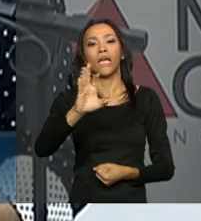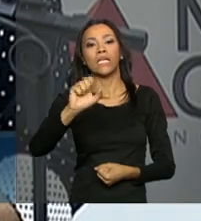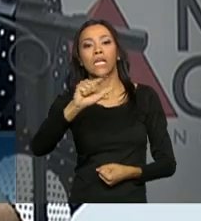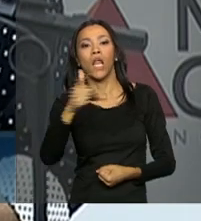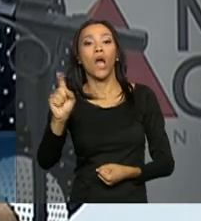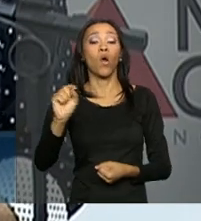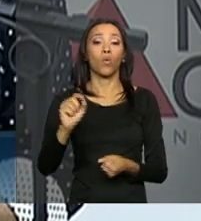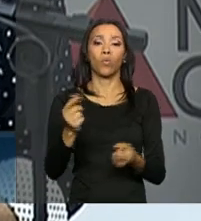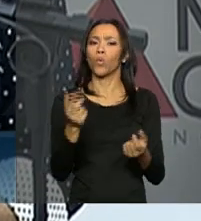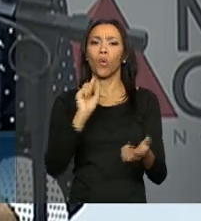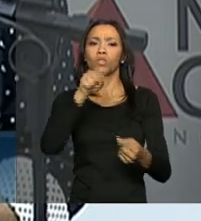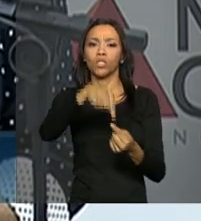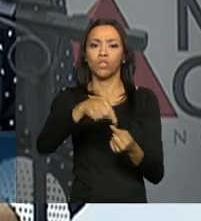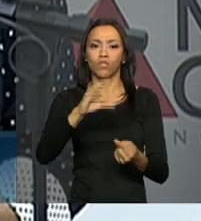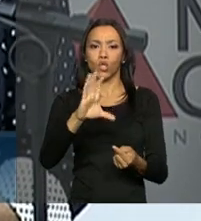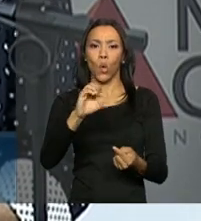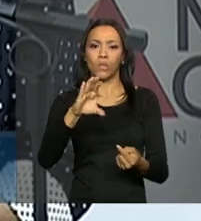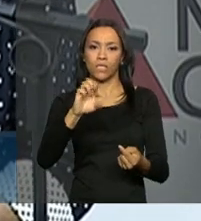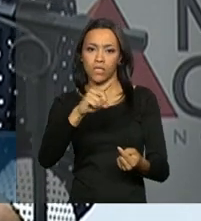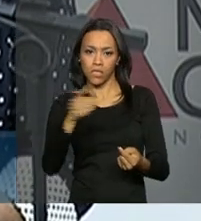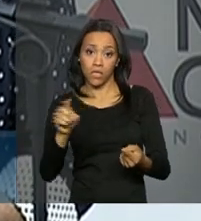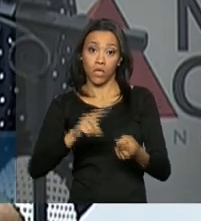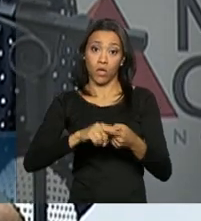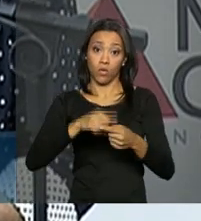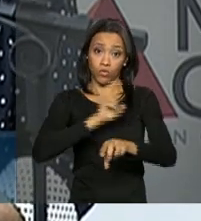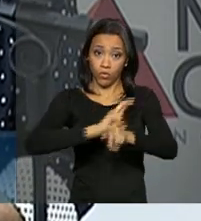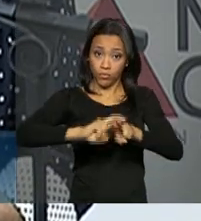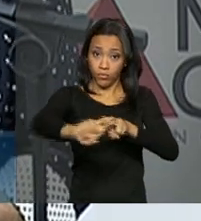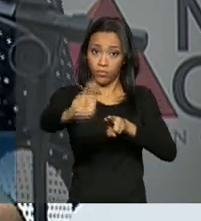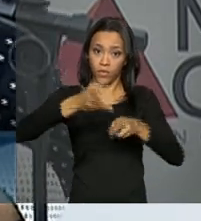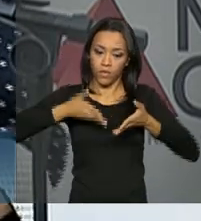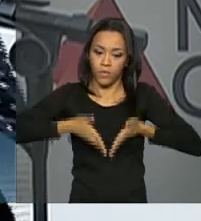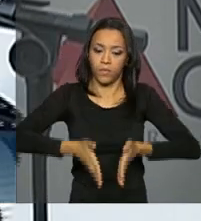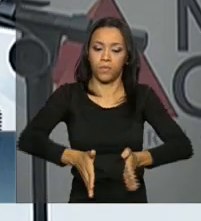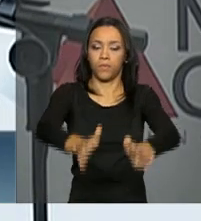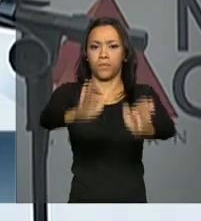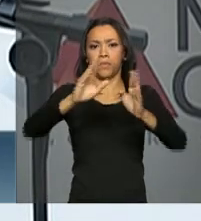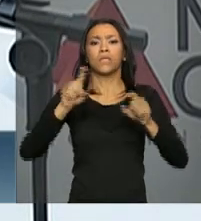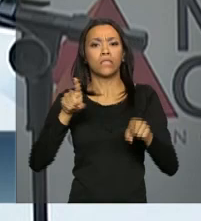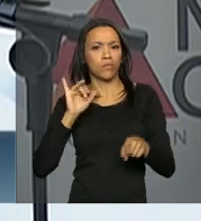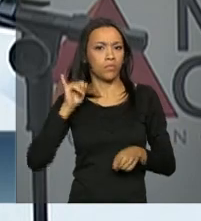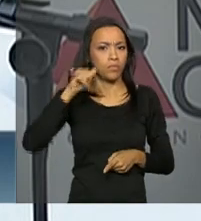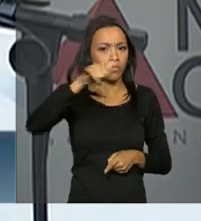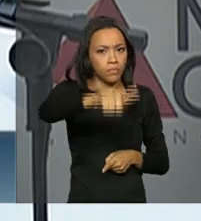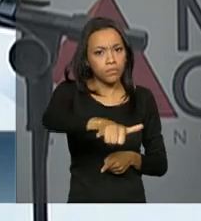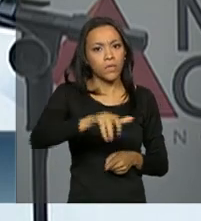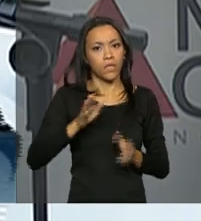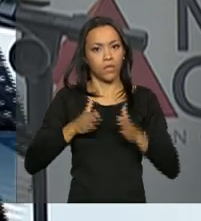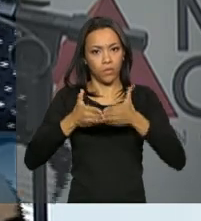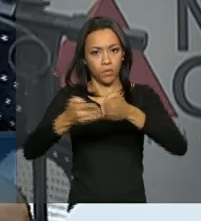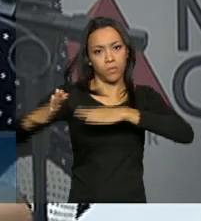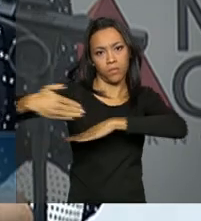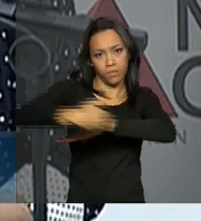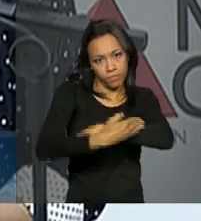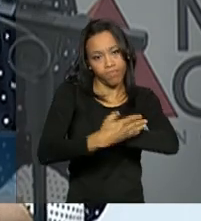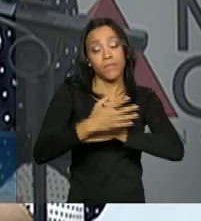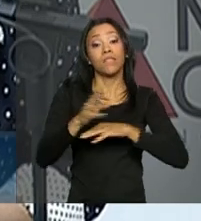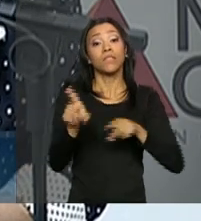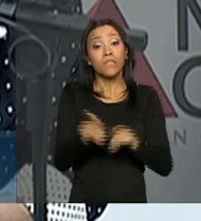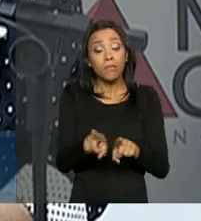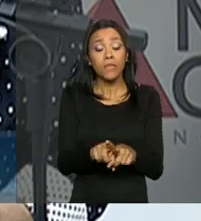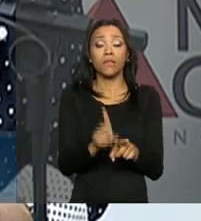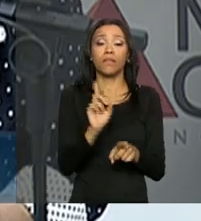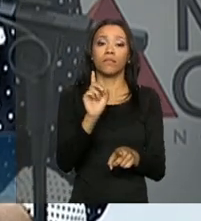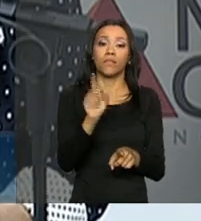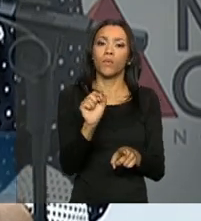concessão de ferrovias, portos, aeroportos e rodovias, mas também dentro de um quadro de busca